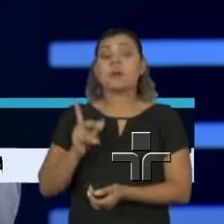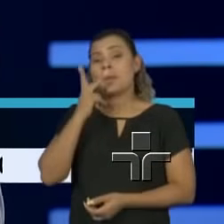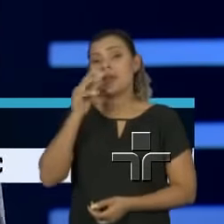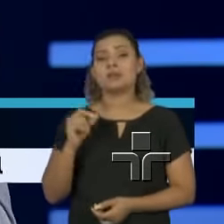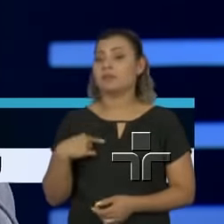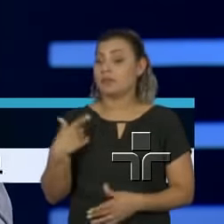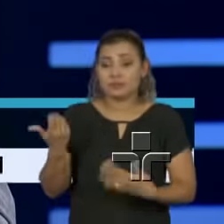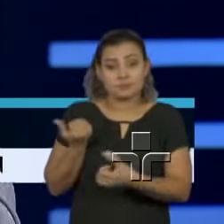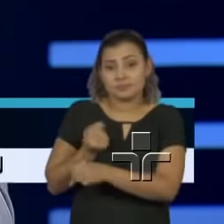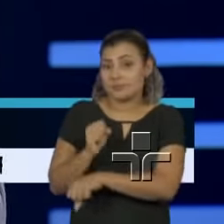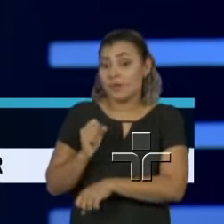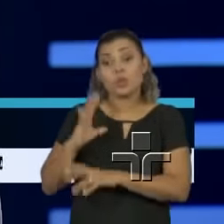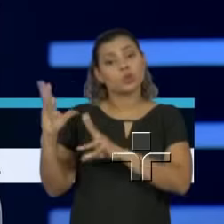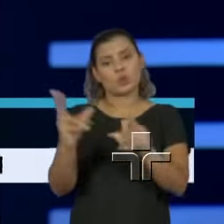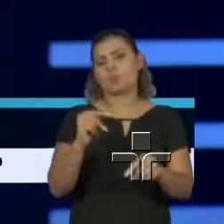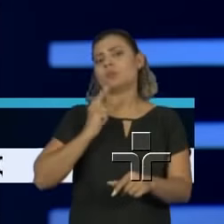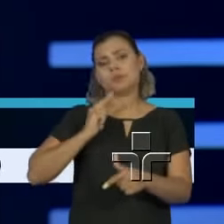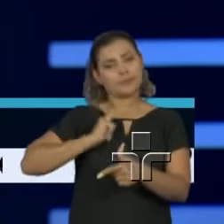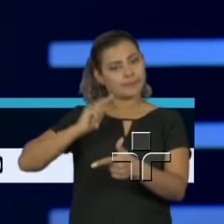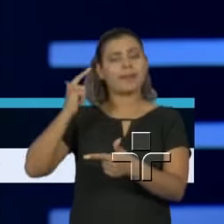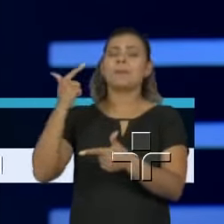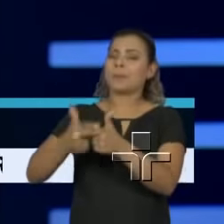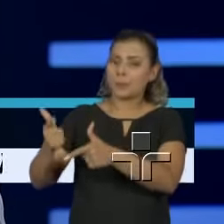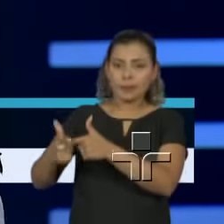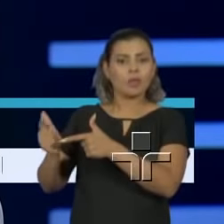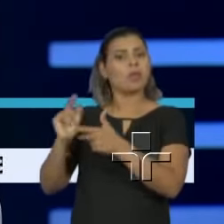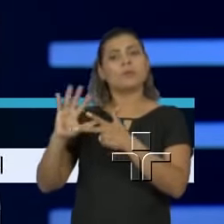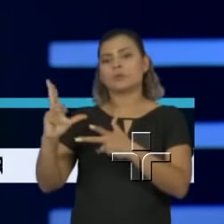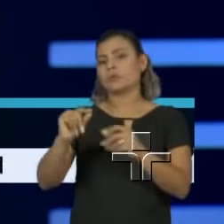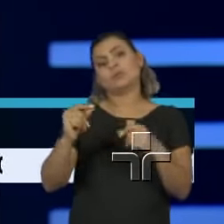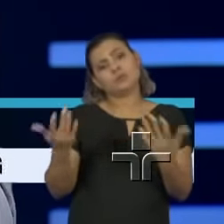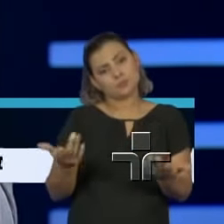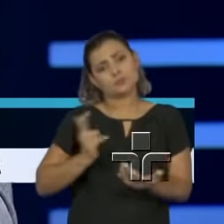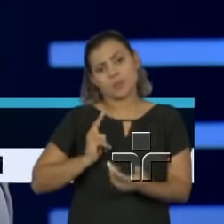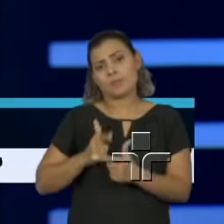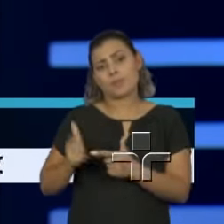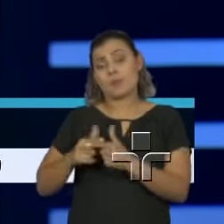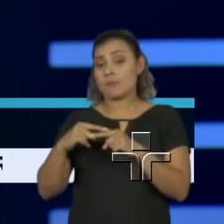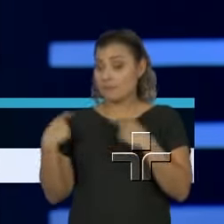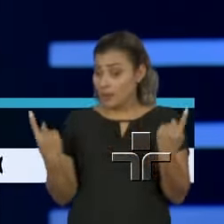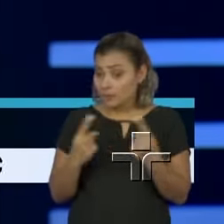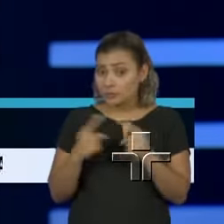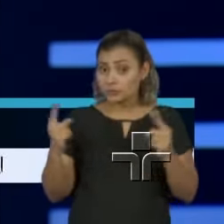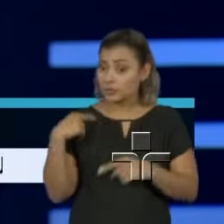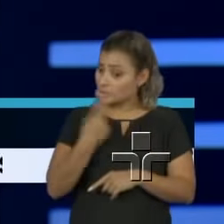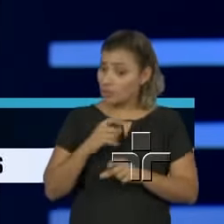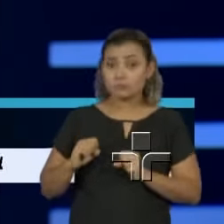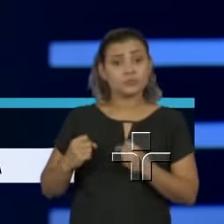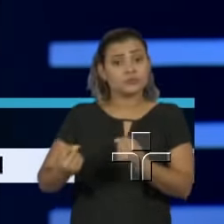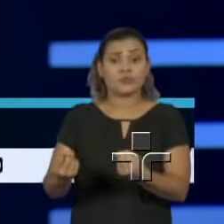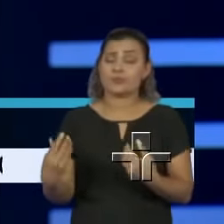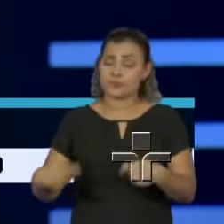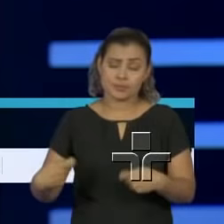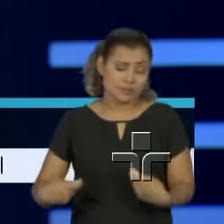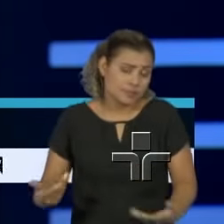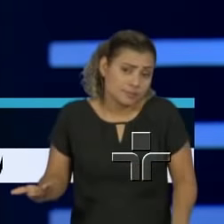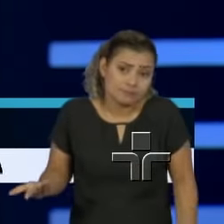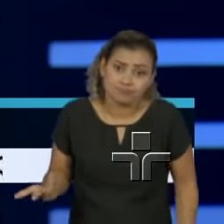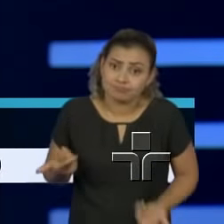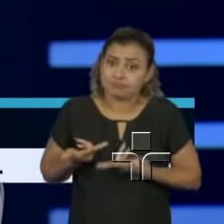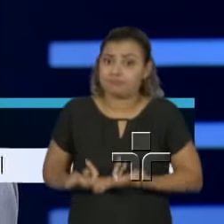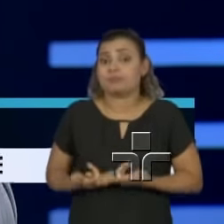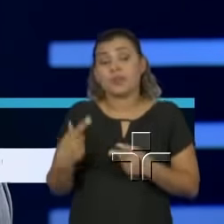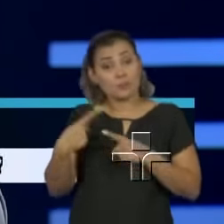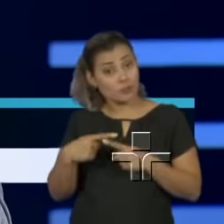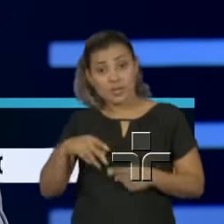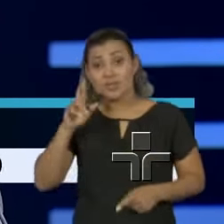seja, todos têm dificuldades, os problemas estão colocados para todos, mas a gente precisa fazer um esforço adicional, porque não se